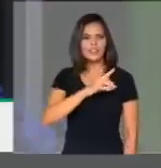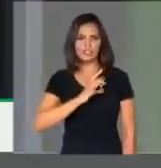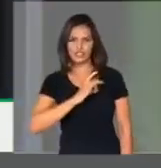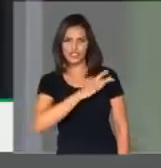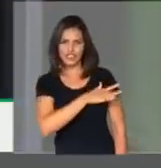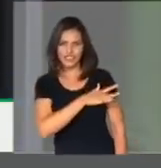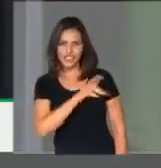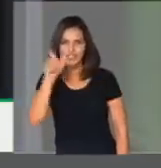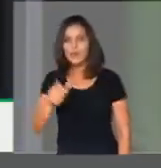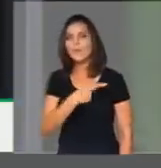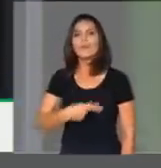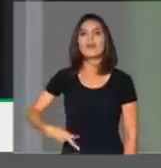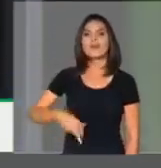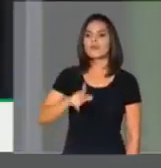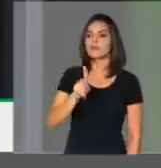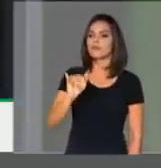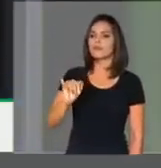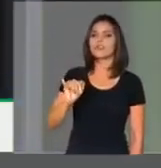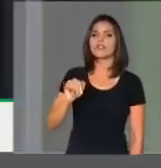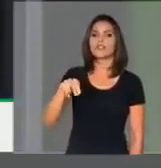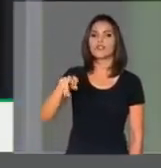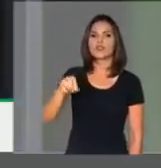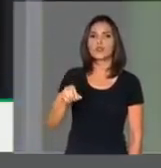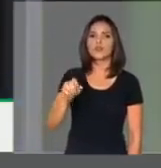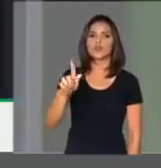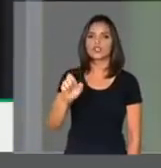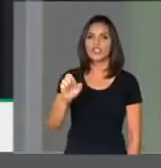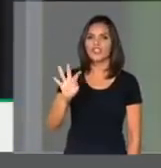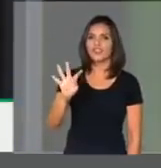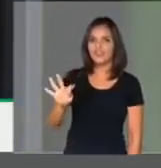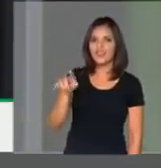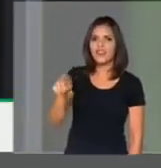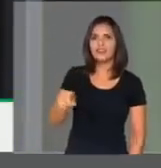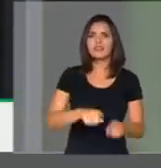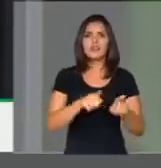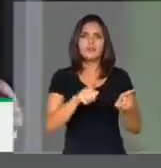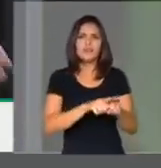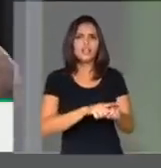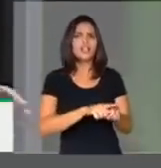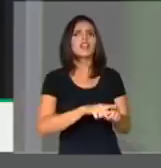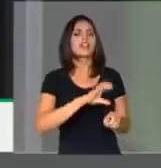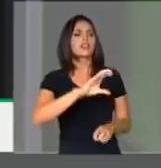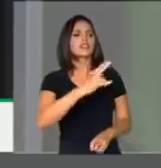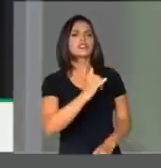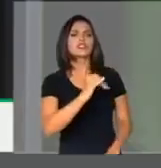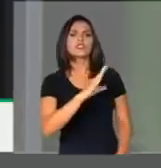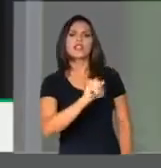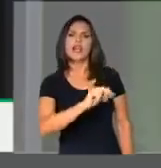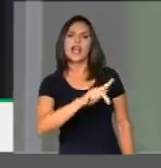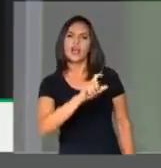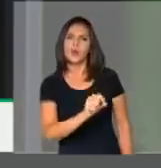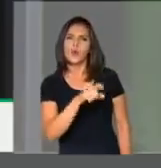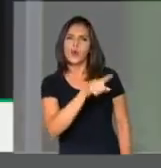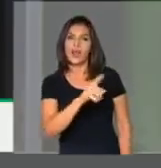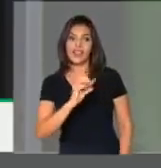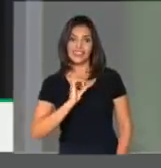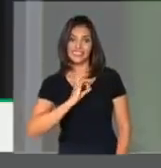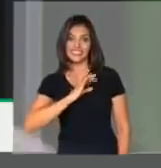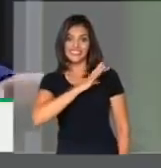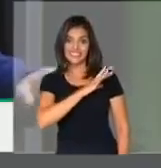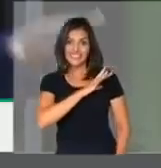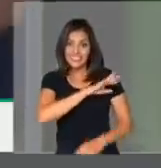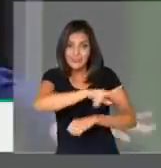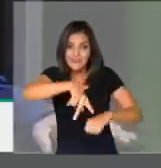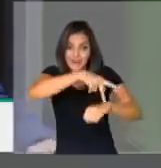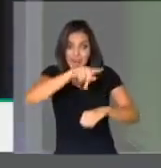fez essa reforma, orientado pelos Chicago Boys do senhor Milton Friedman, lá no Chile,